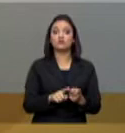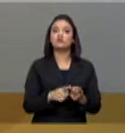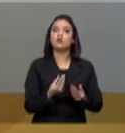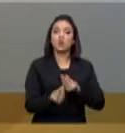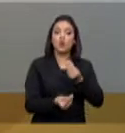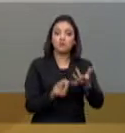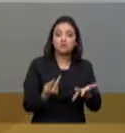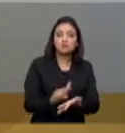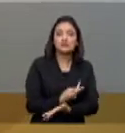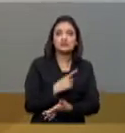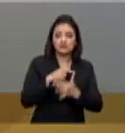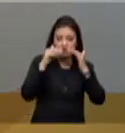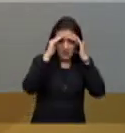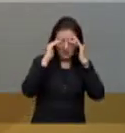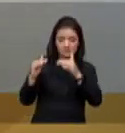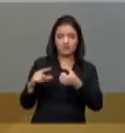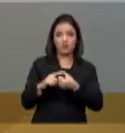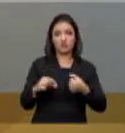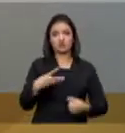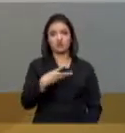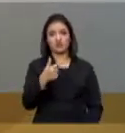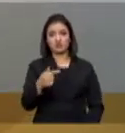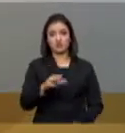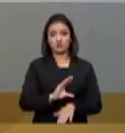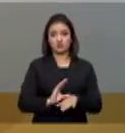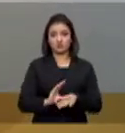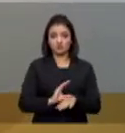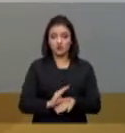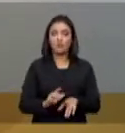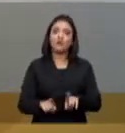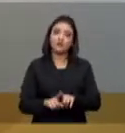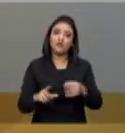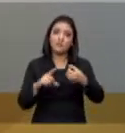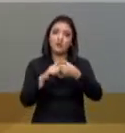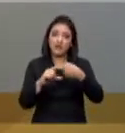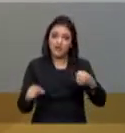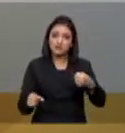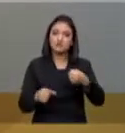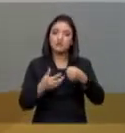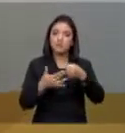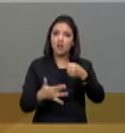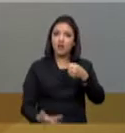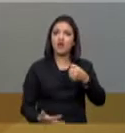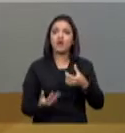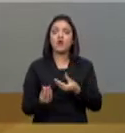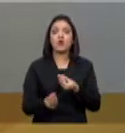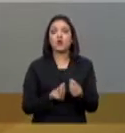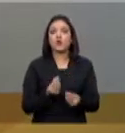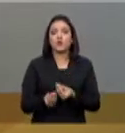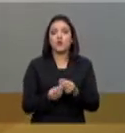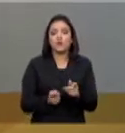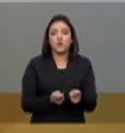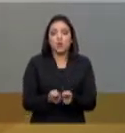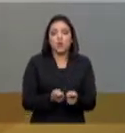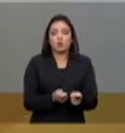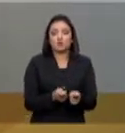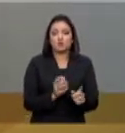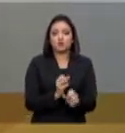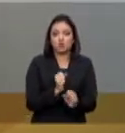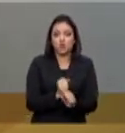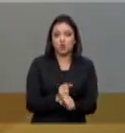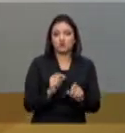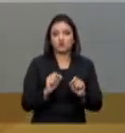artigo 37 da Constituição, basicamente, e os artigos específicos sobre o controle de contas que há de ser feito, a